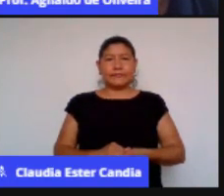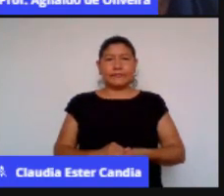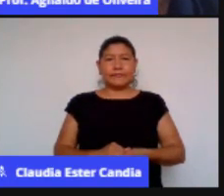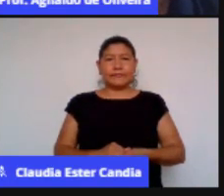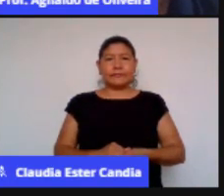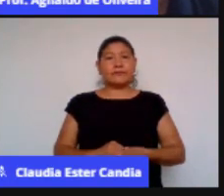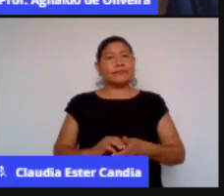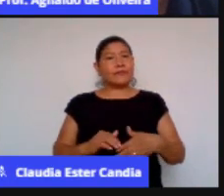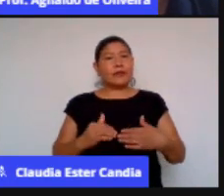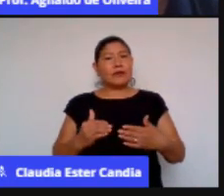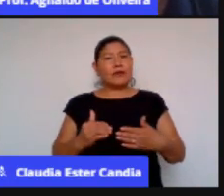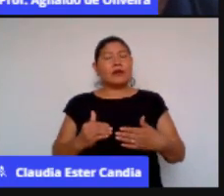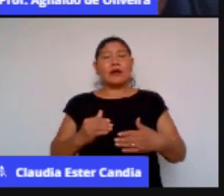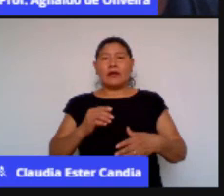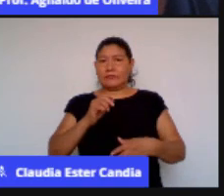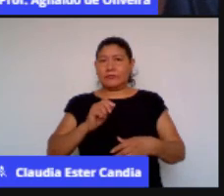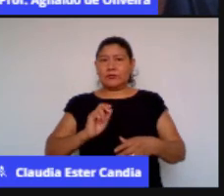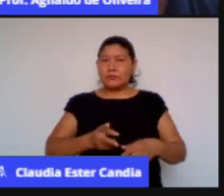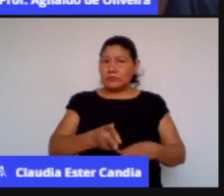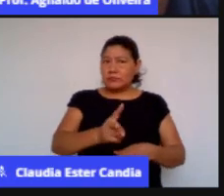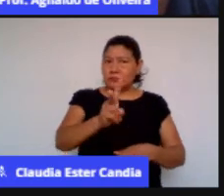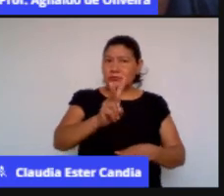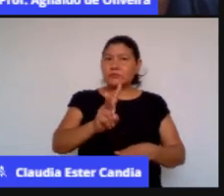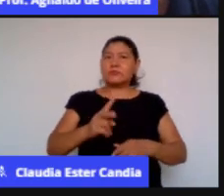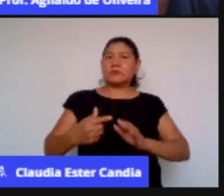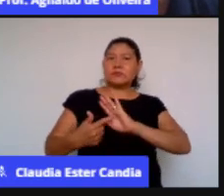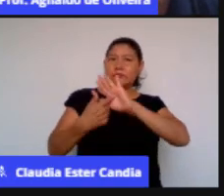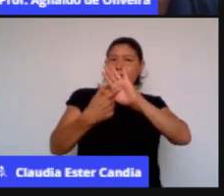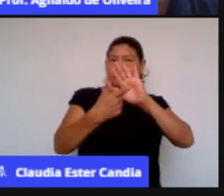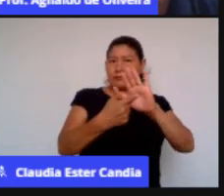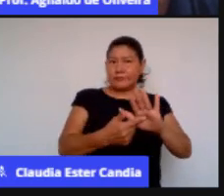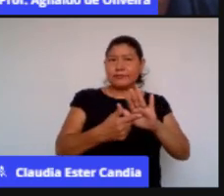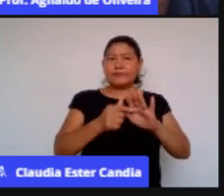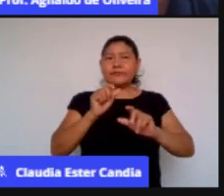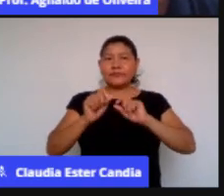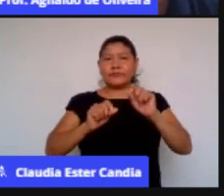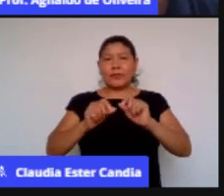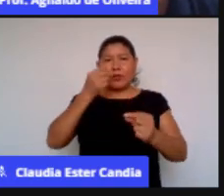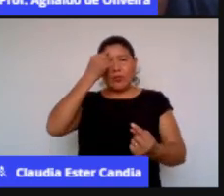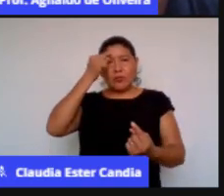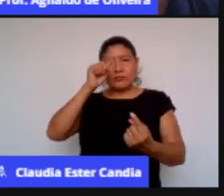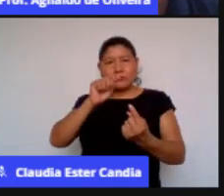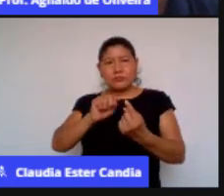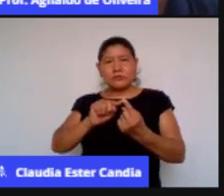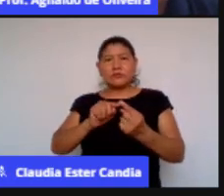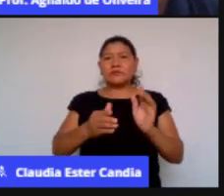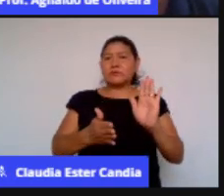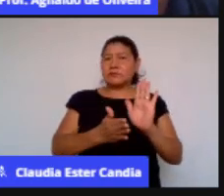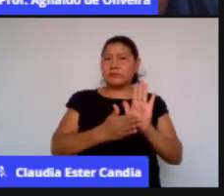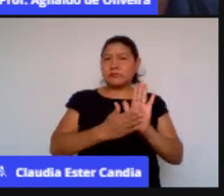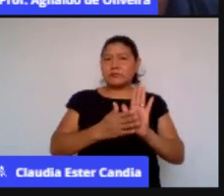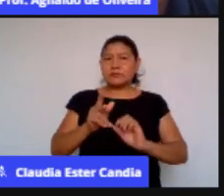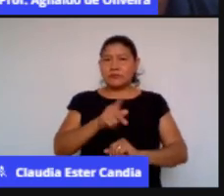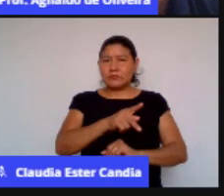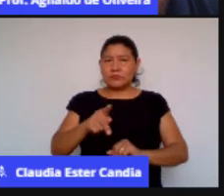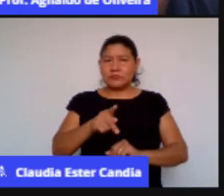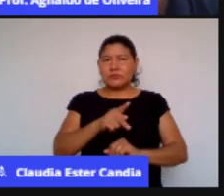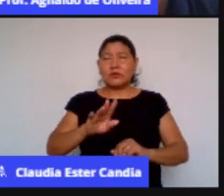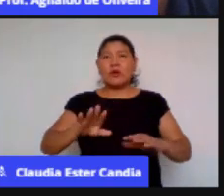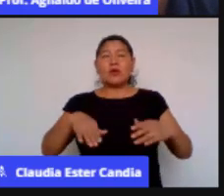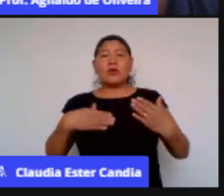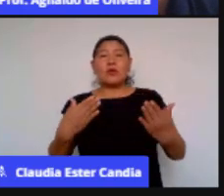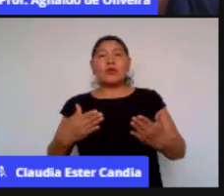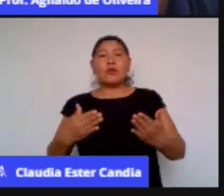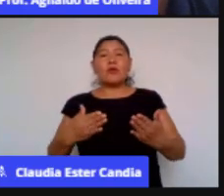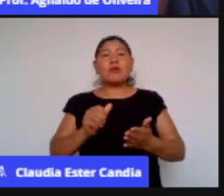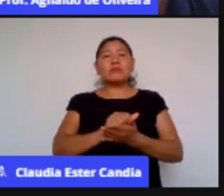Bom, ainda no papel do professor, quando você tem esse conhecimento com a escola sobre o que é possível fazer, ou quais foram os acordos